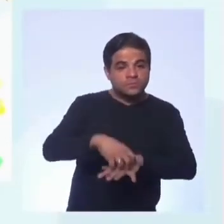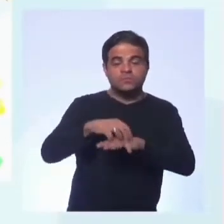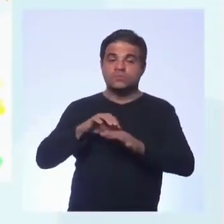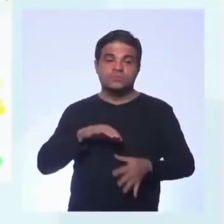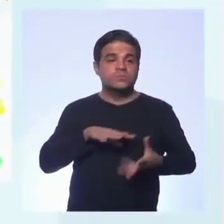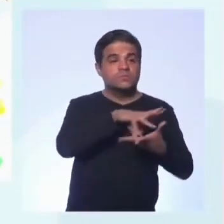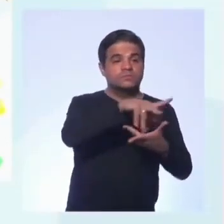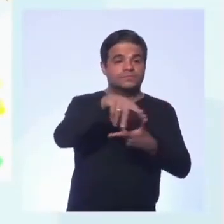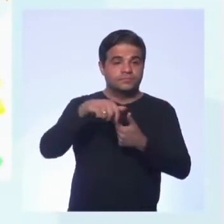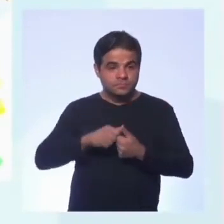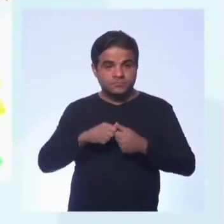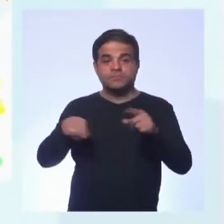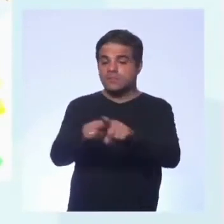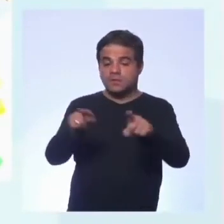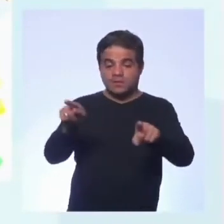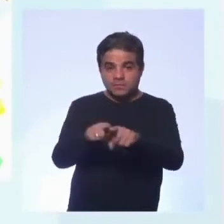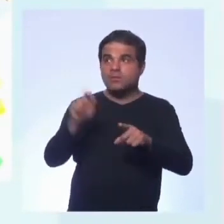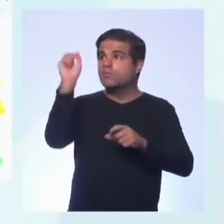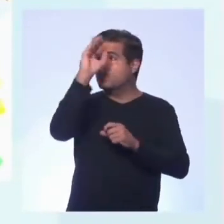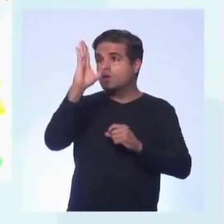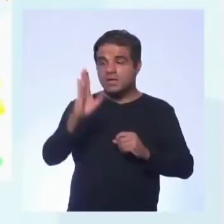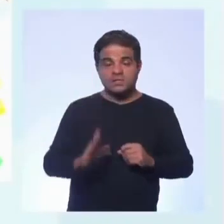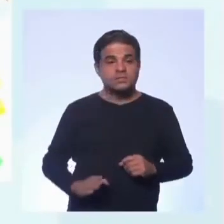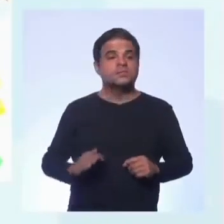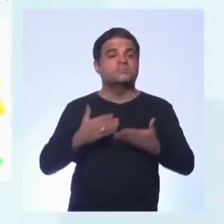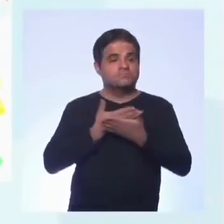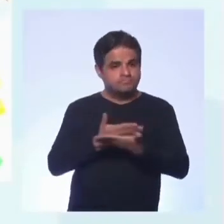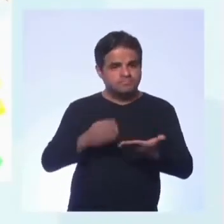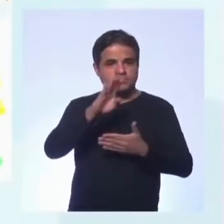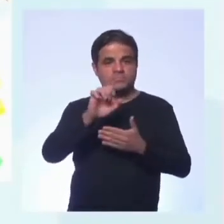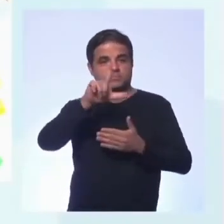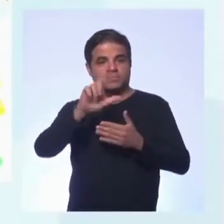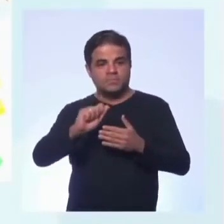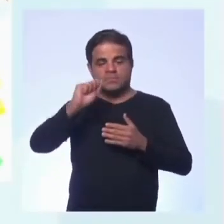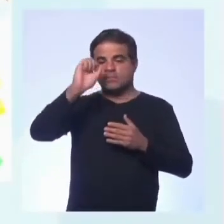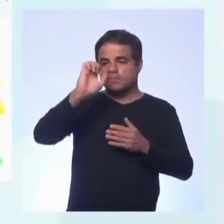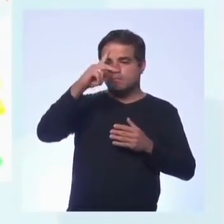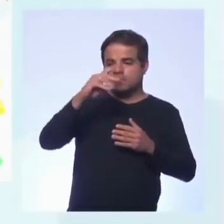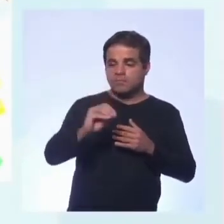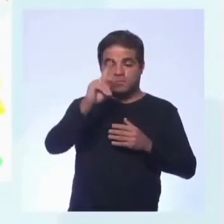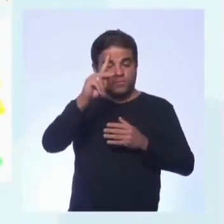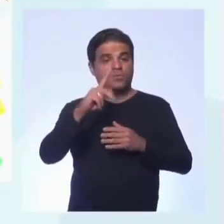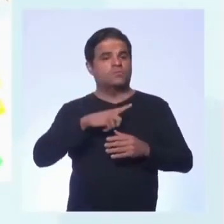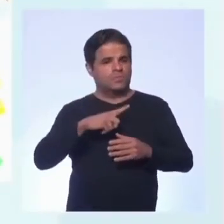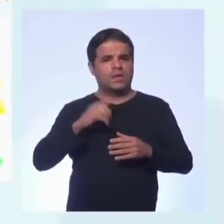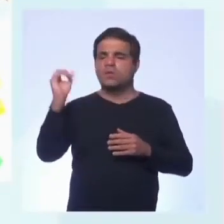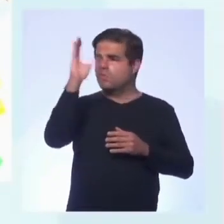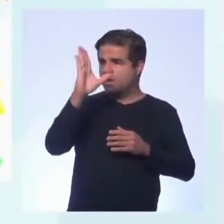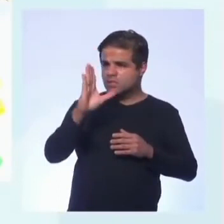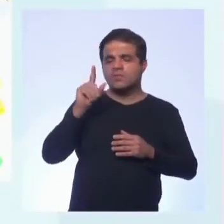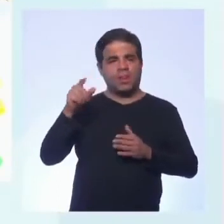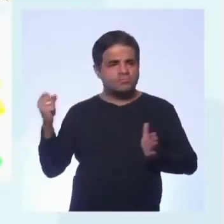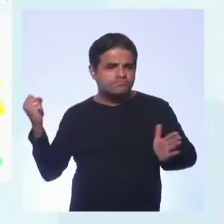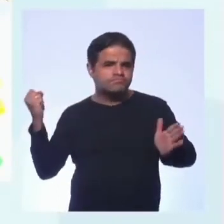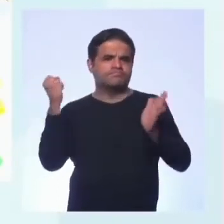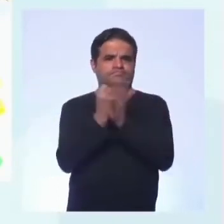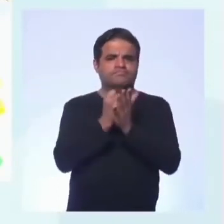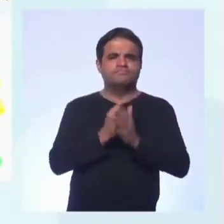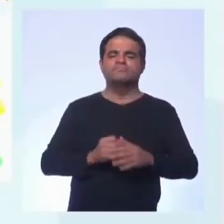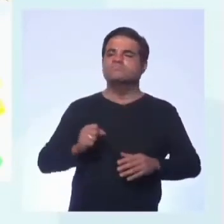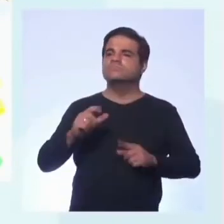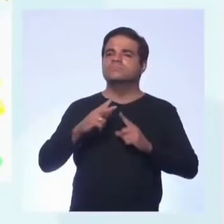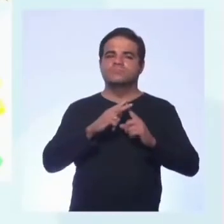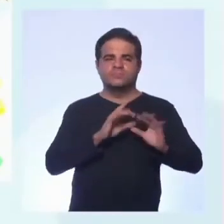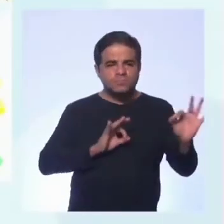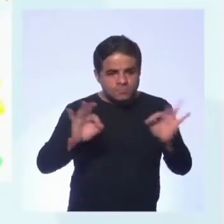mundo, inclusive no Brasil, a Belle Époque no Brasil, ela foi marcada aí pelas